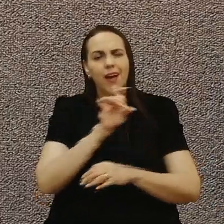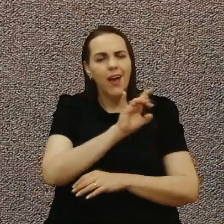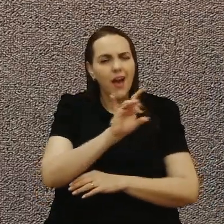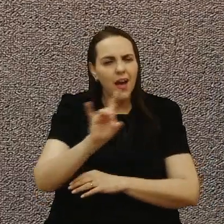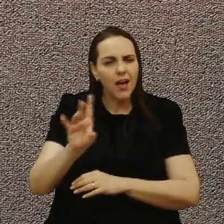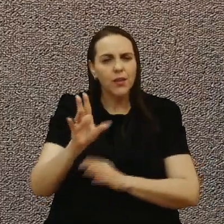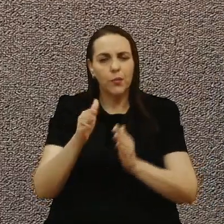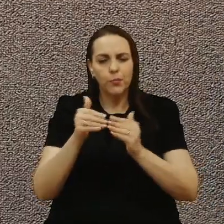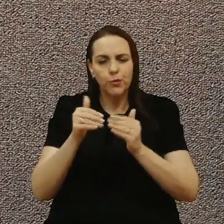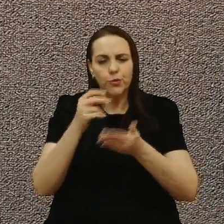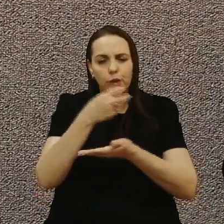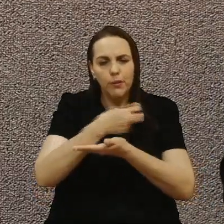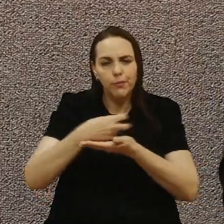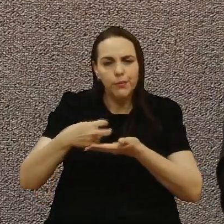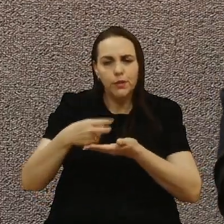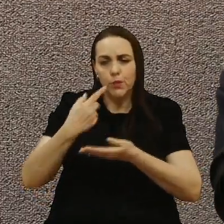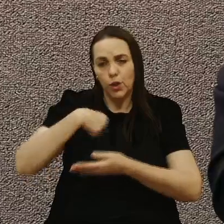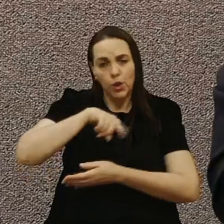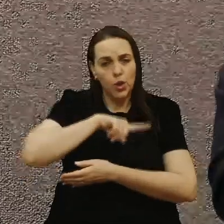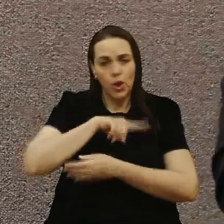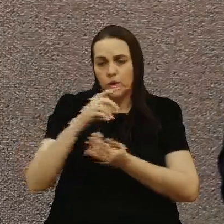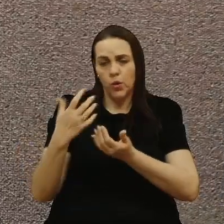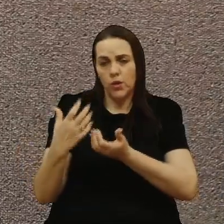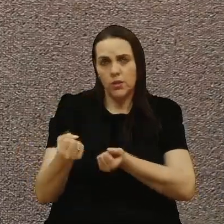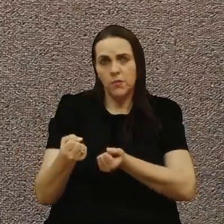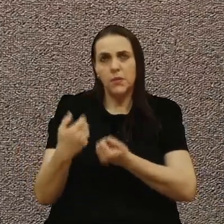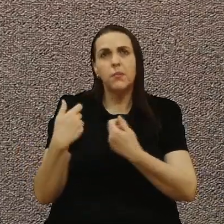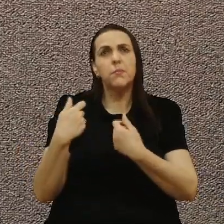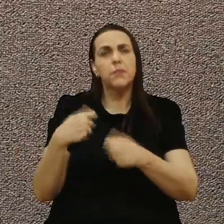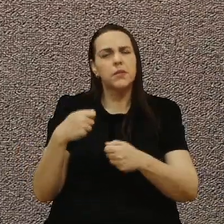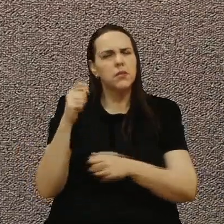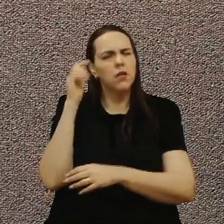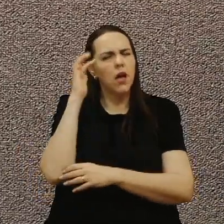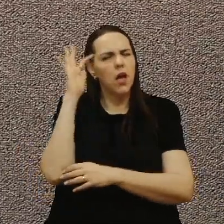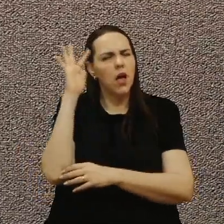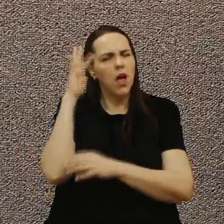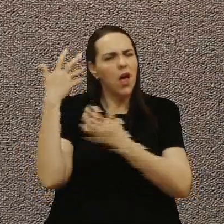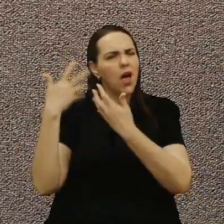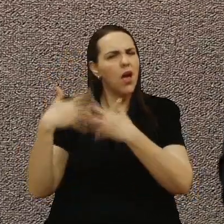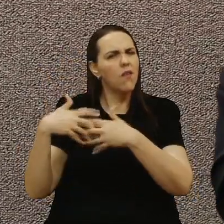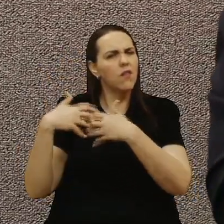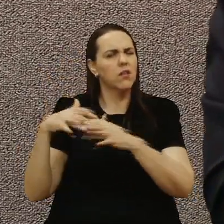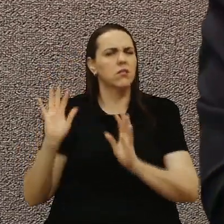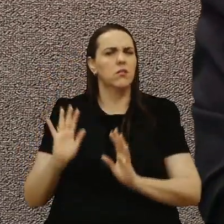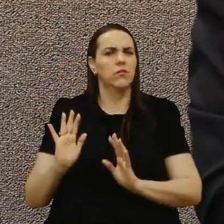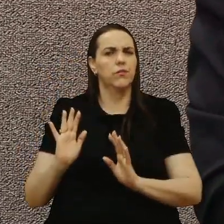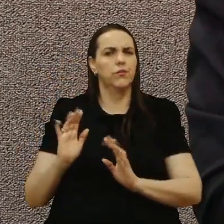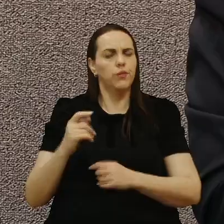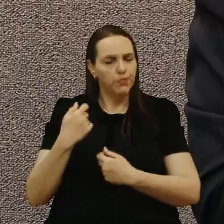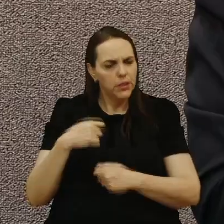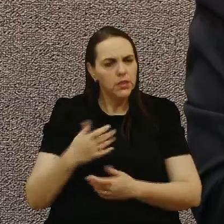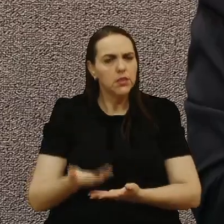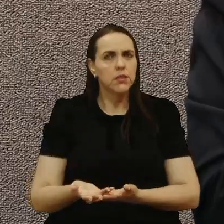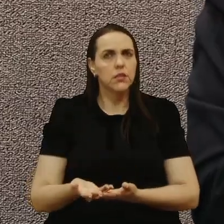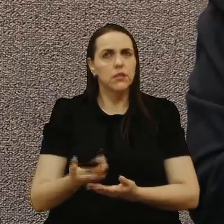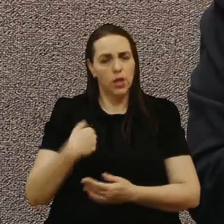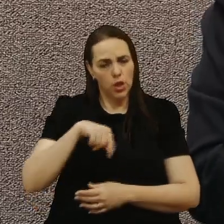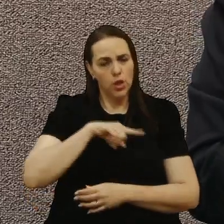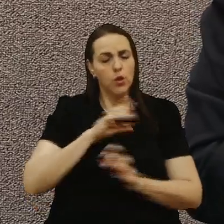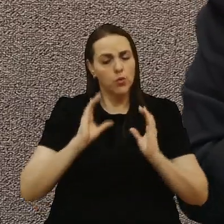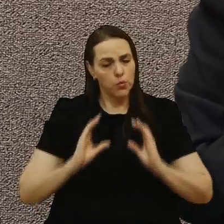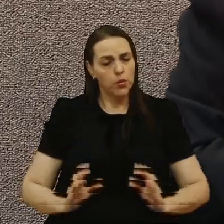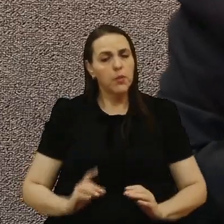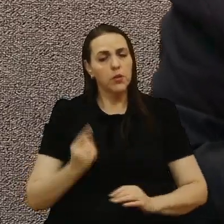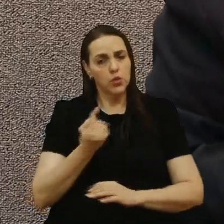nós aqui não admitimos tem que causar uma reflexão em nós. Tem que causar uma reflexão, inclusive, na nossa conduta individual.